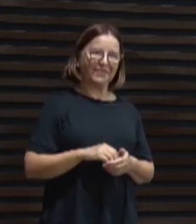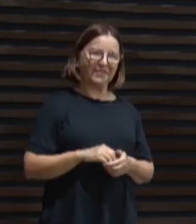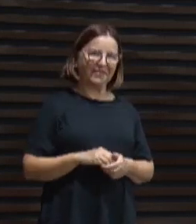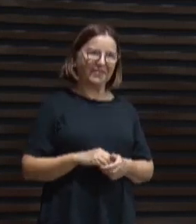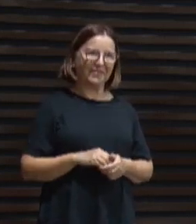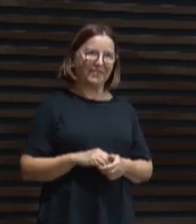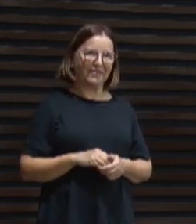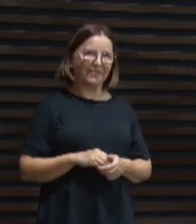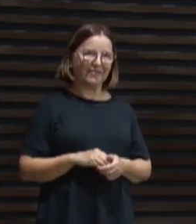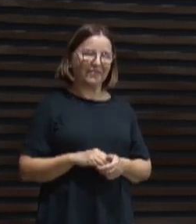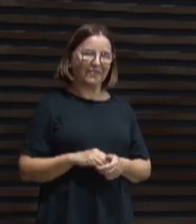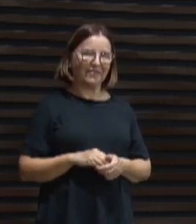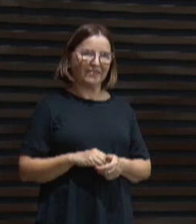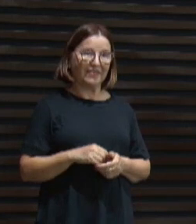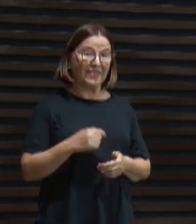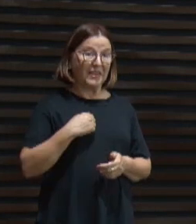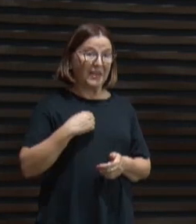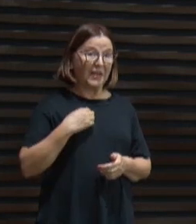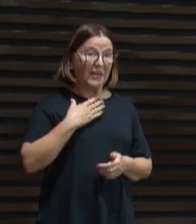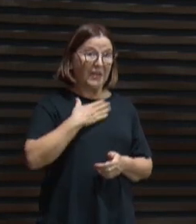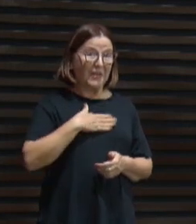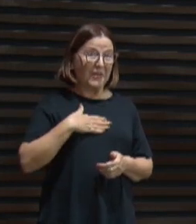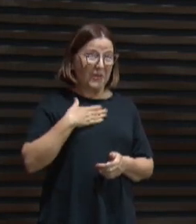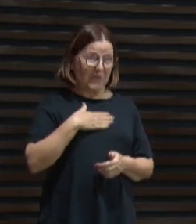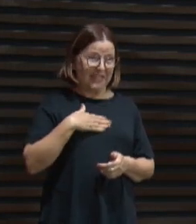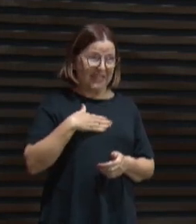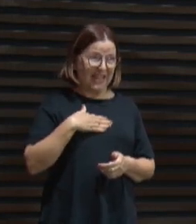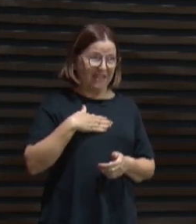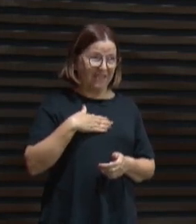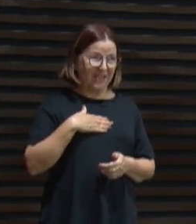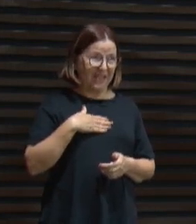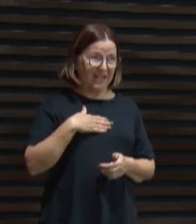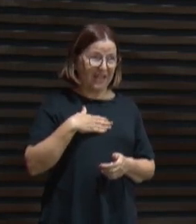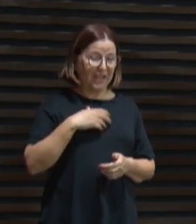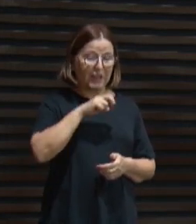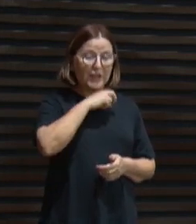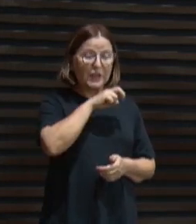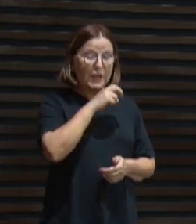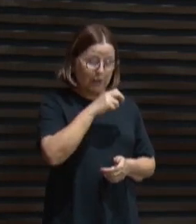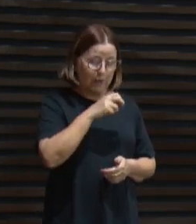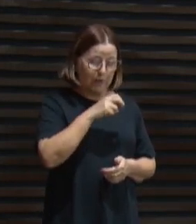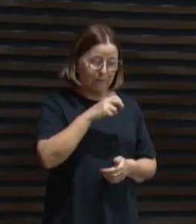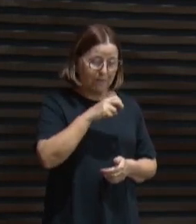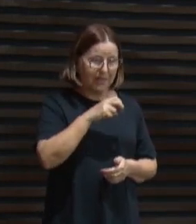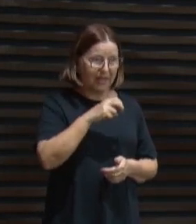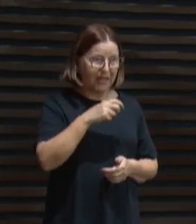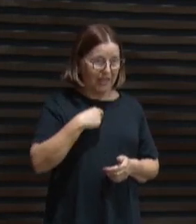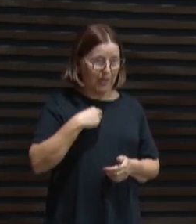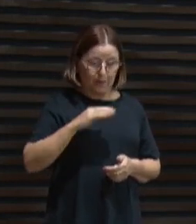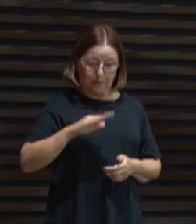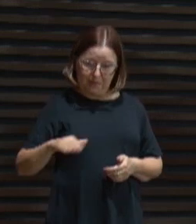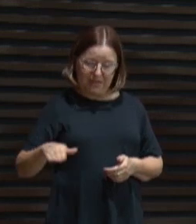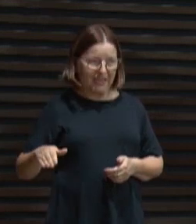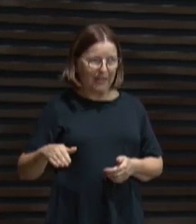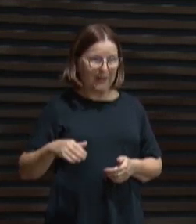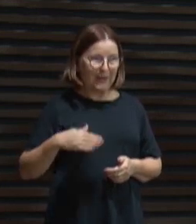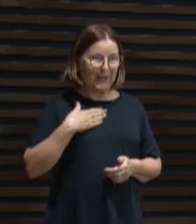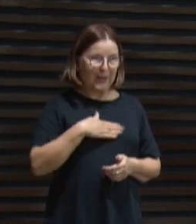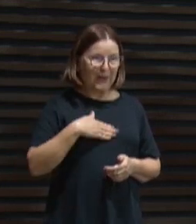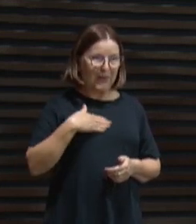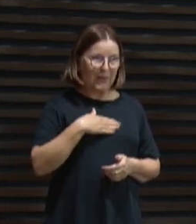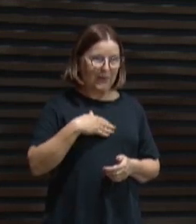Eu gostava de irritar cobra quando era menino, adolescente.